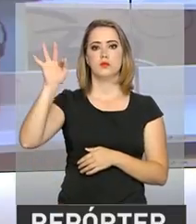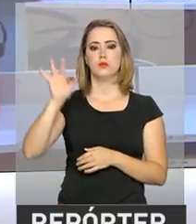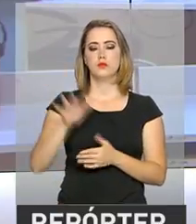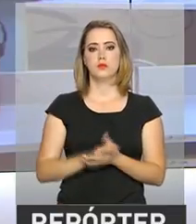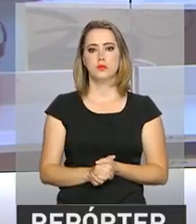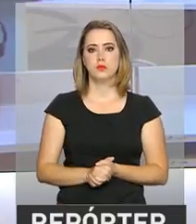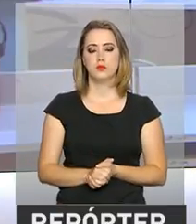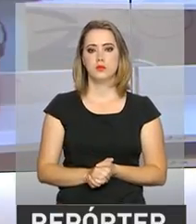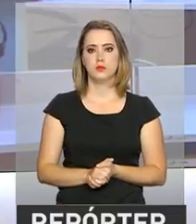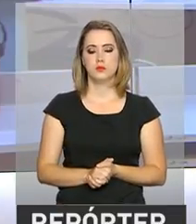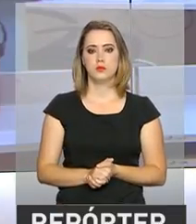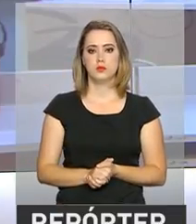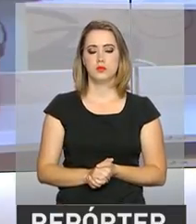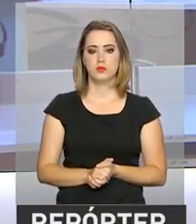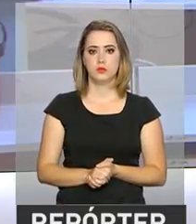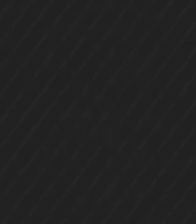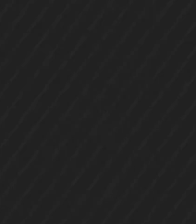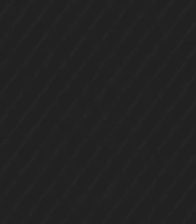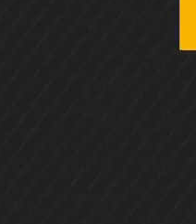tv do governo federal